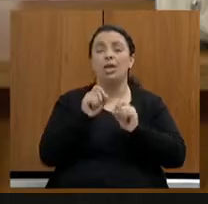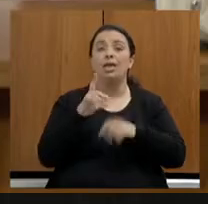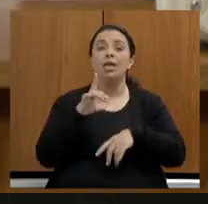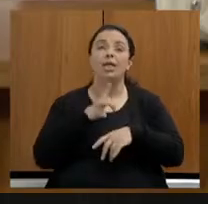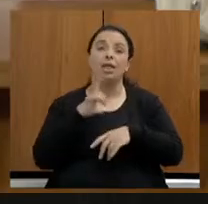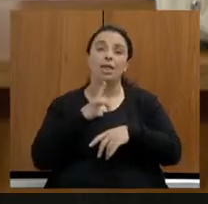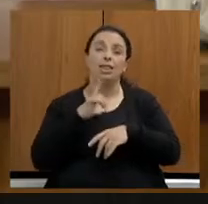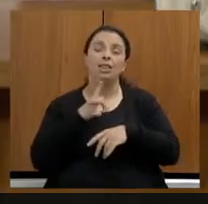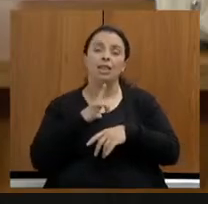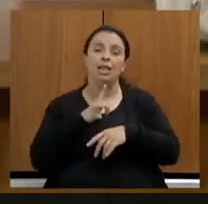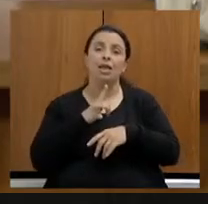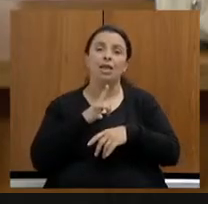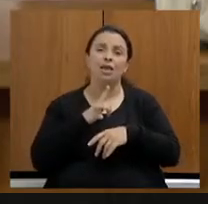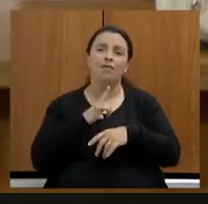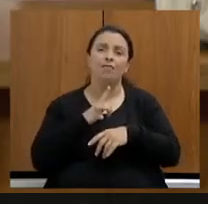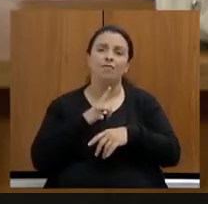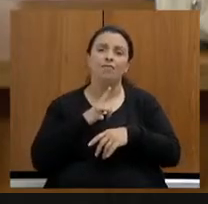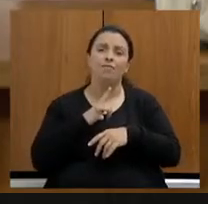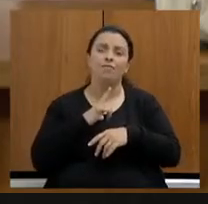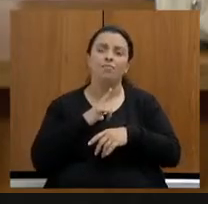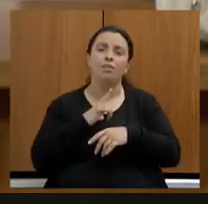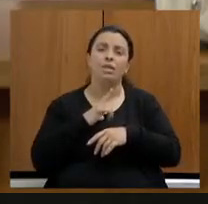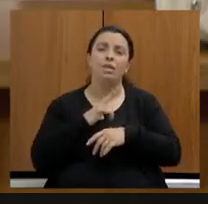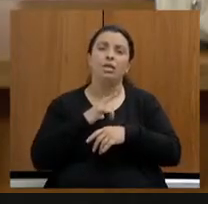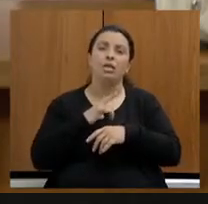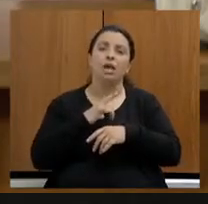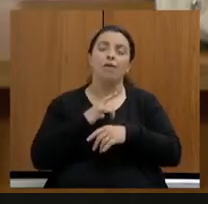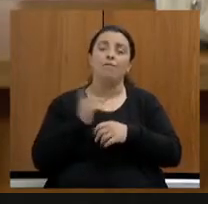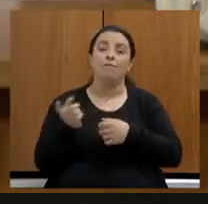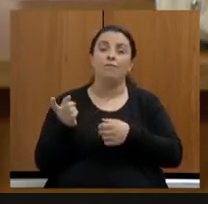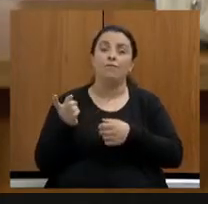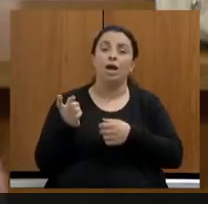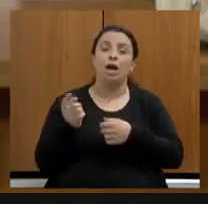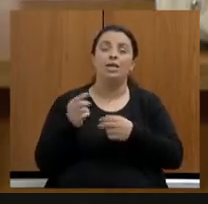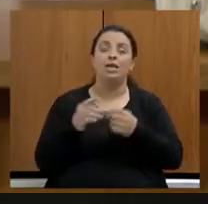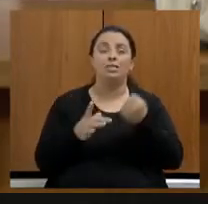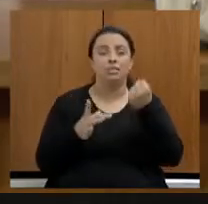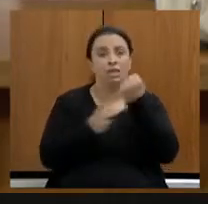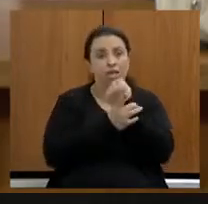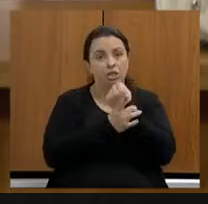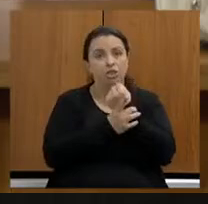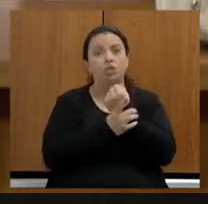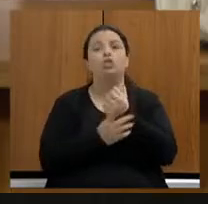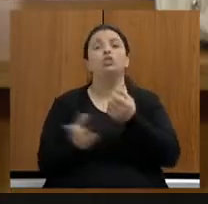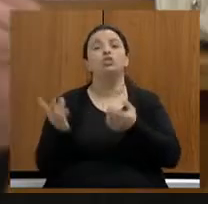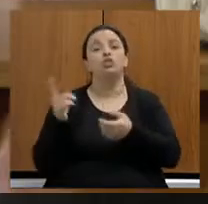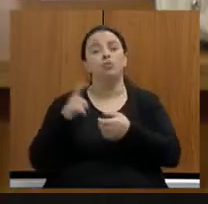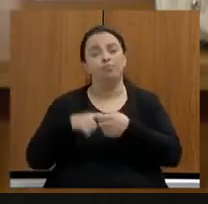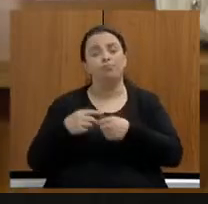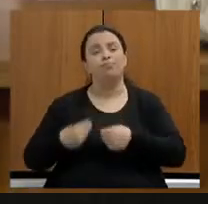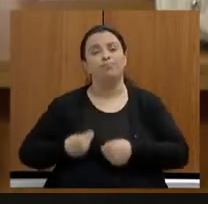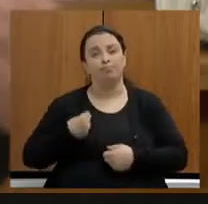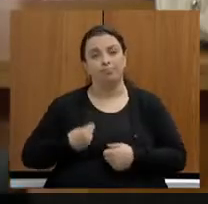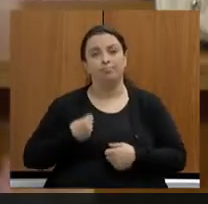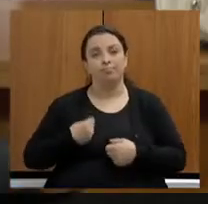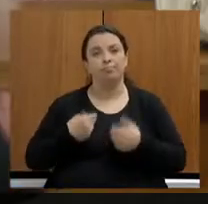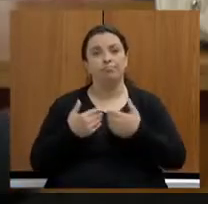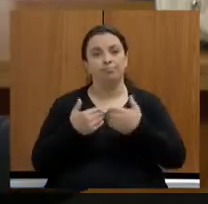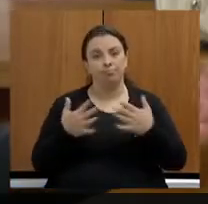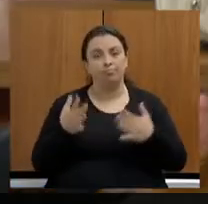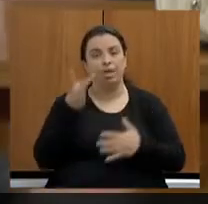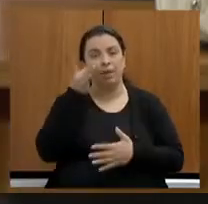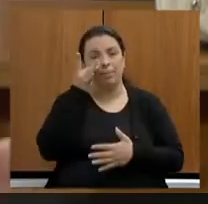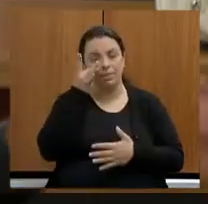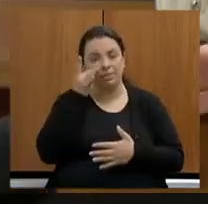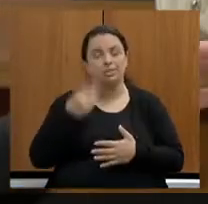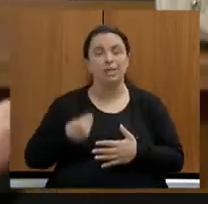segurança de conseguir anunciar a retomada das atividades presenciais tivemos recentemente a interdição de algumas